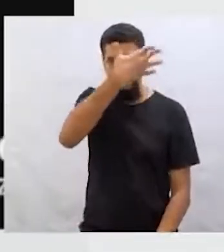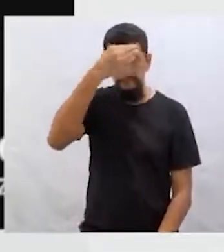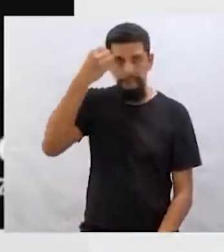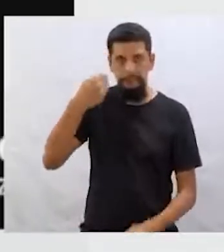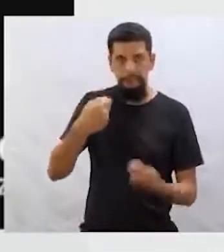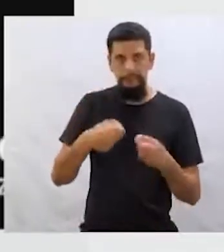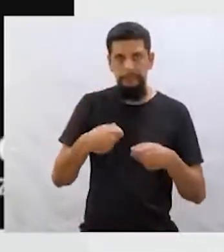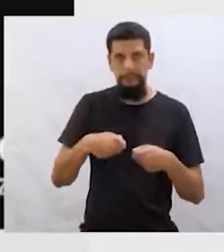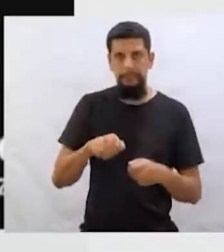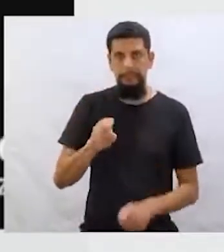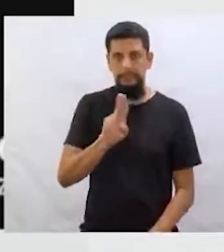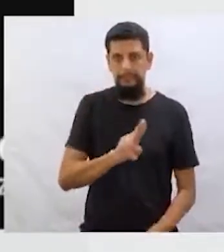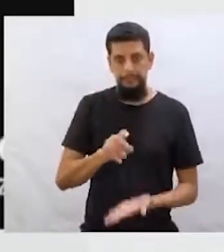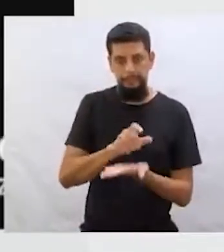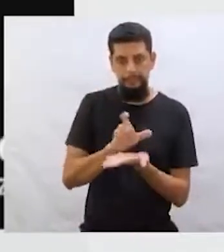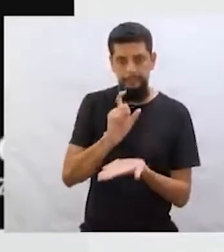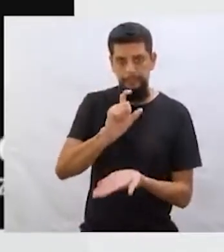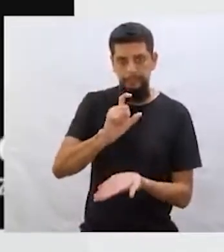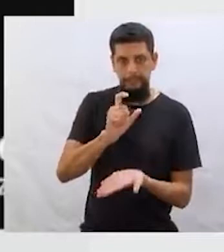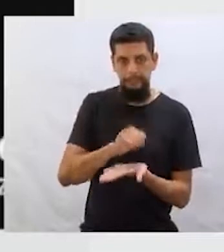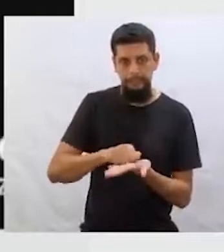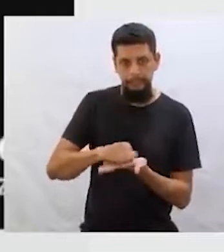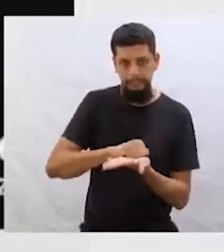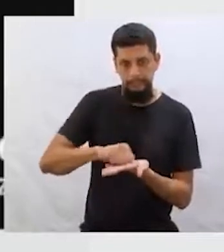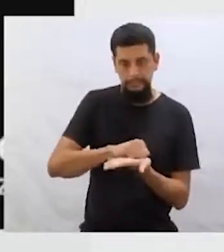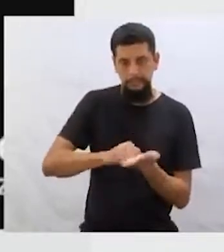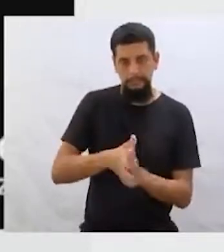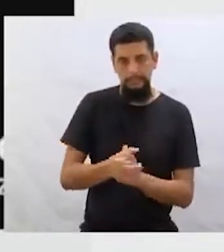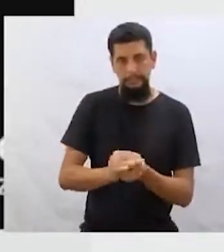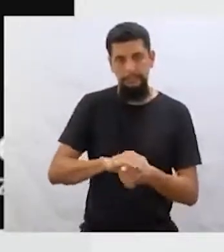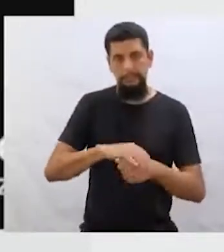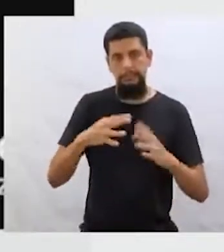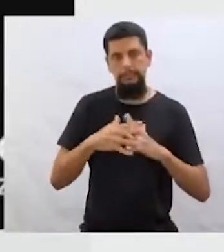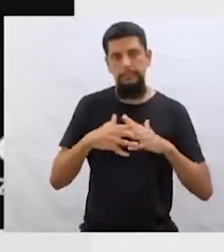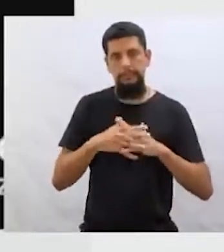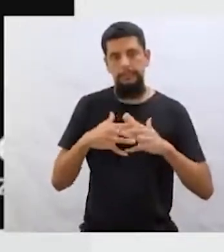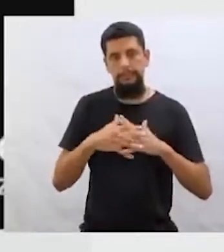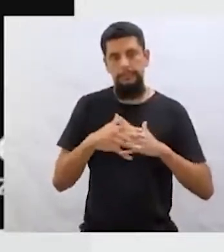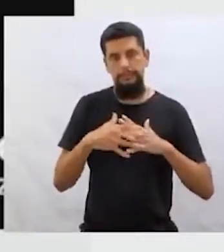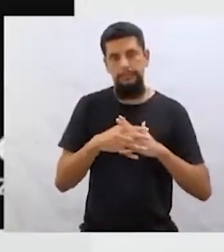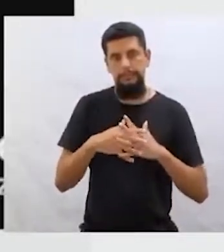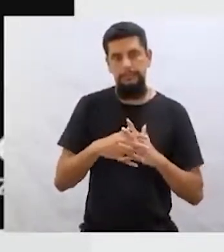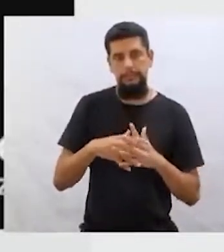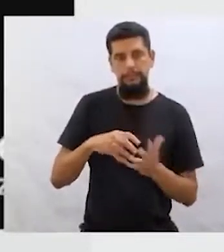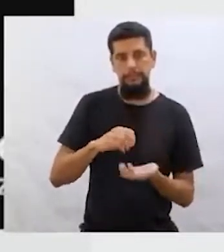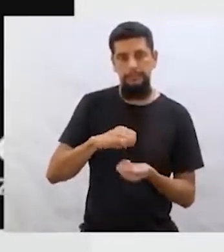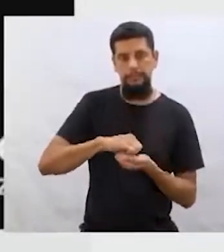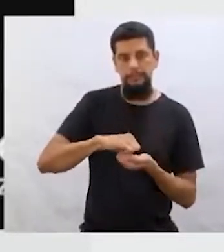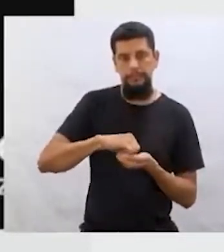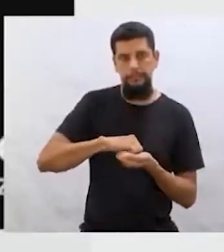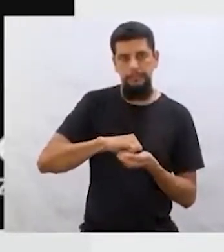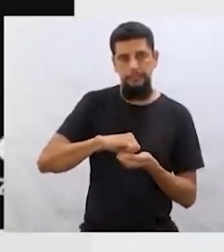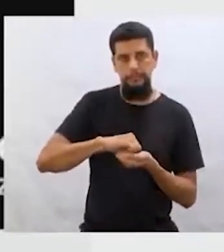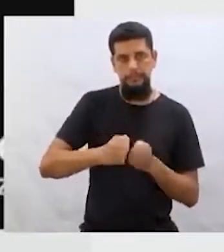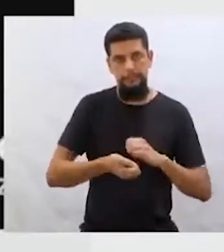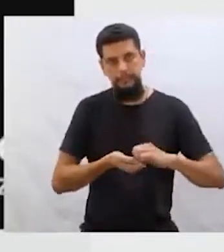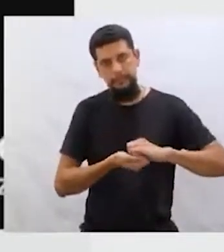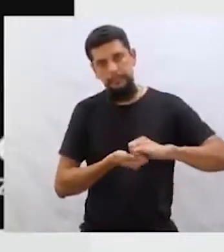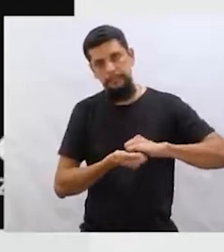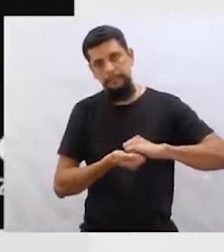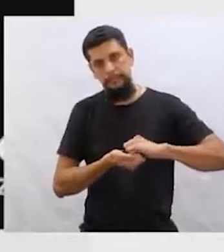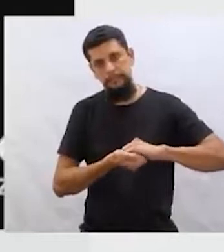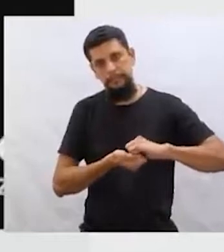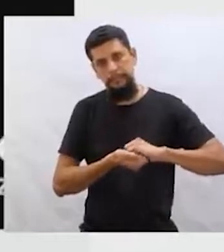esquecer de usar o sabão. Olha só, esfregar muito bem entre os dedos. Olha só,